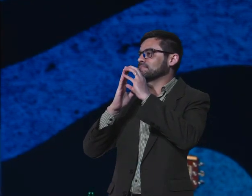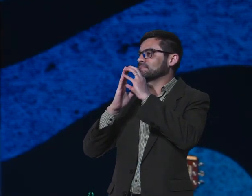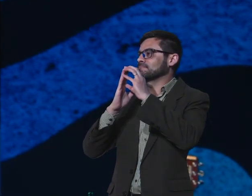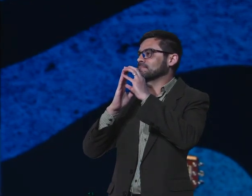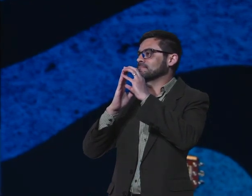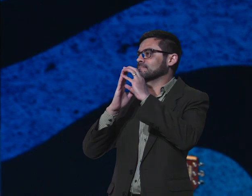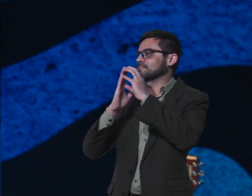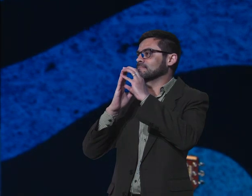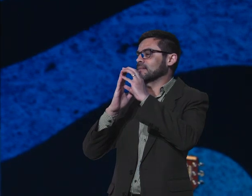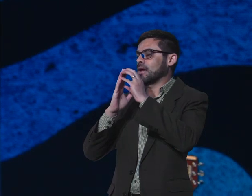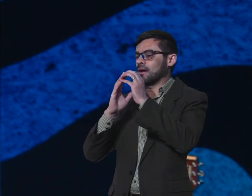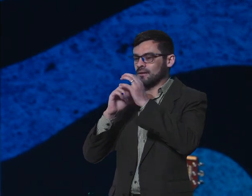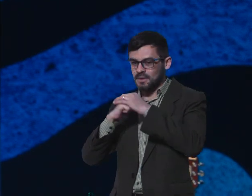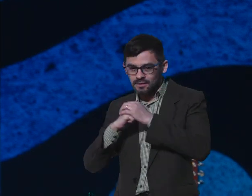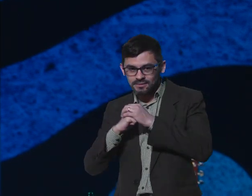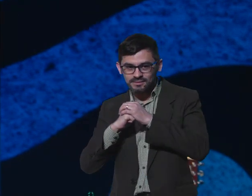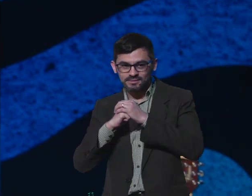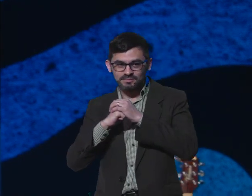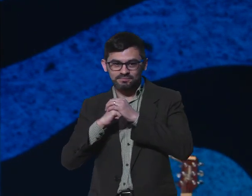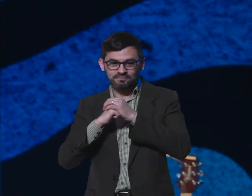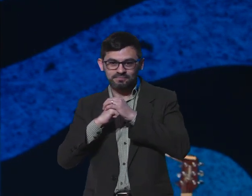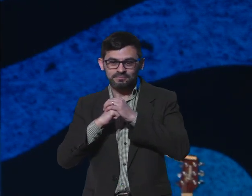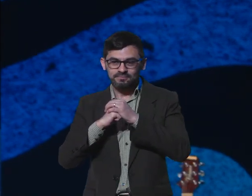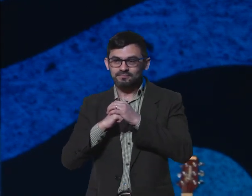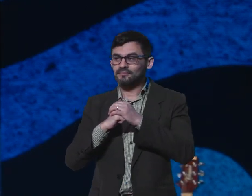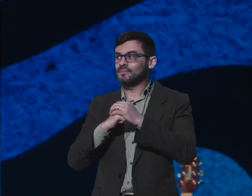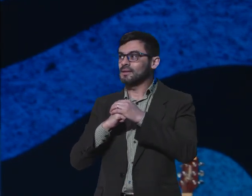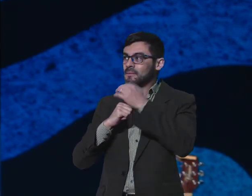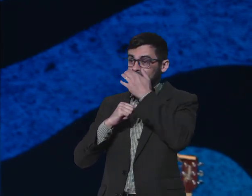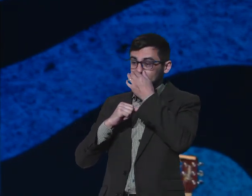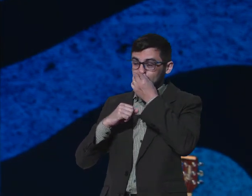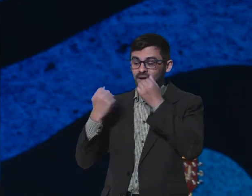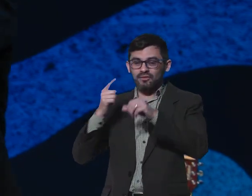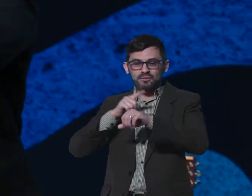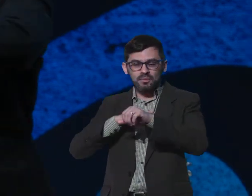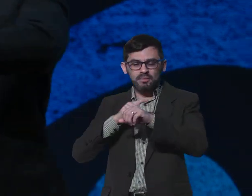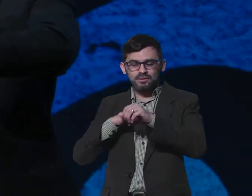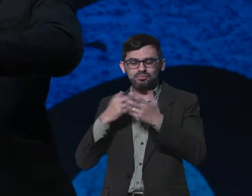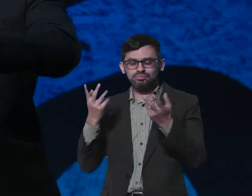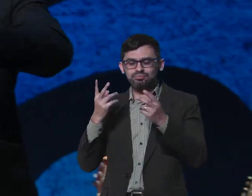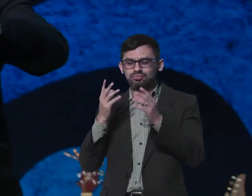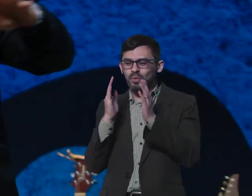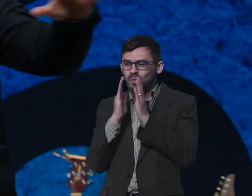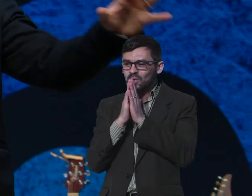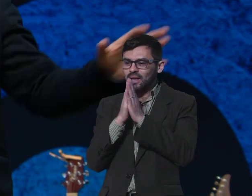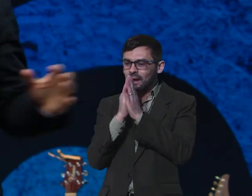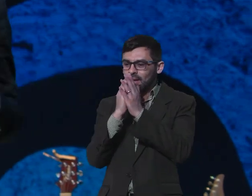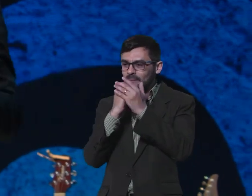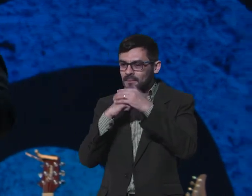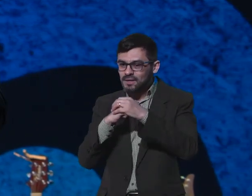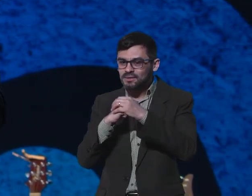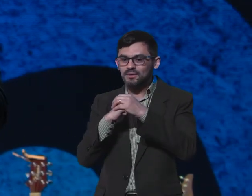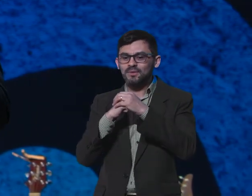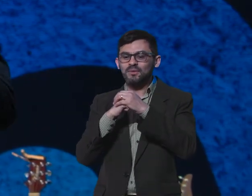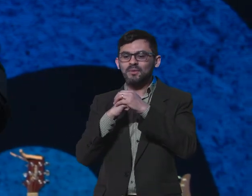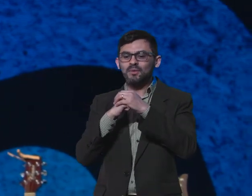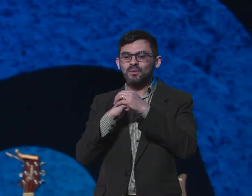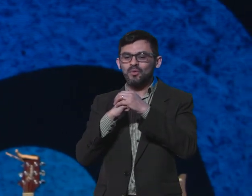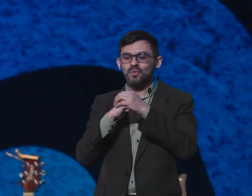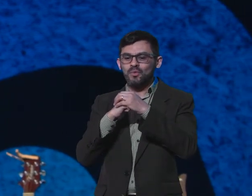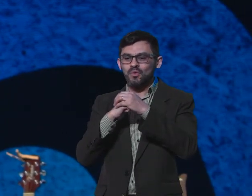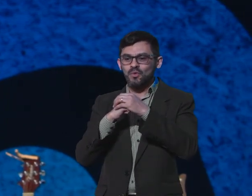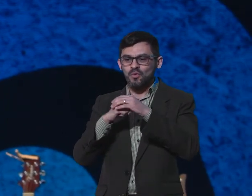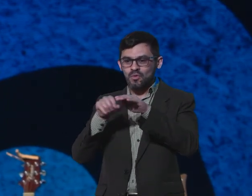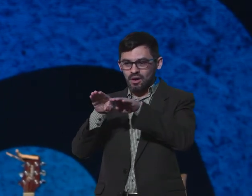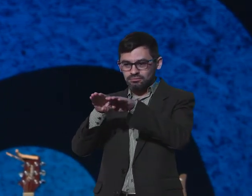E disse amém. Enquanto ele mesmo ouvia a sua voz dizendo amém, um carro bem